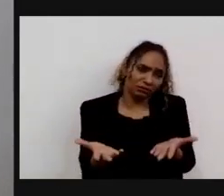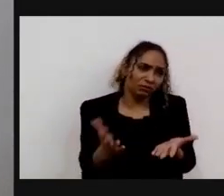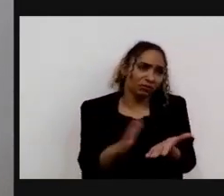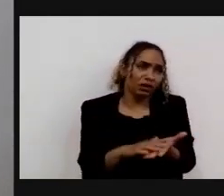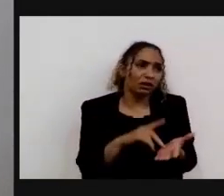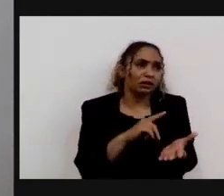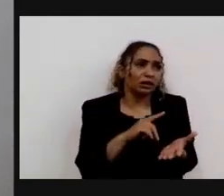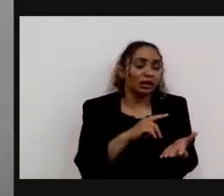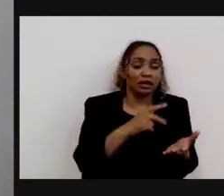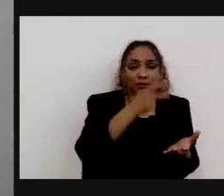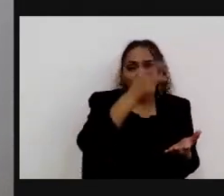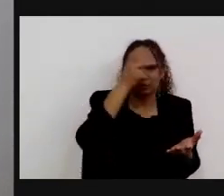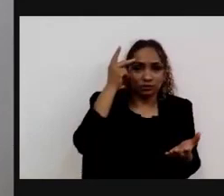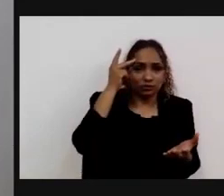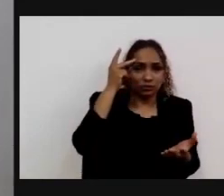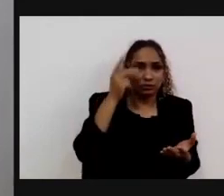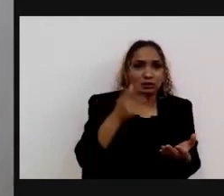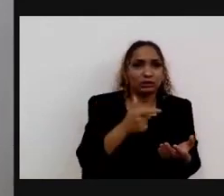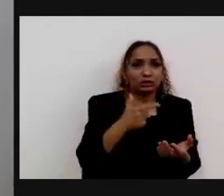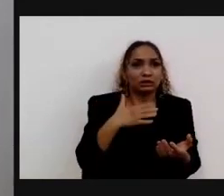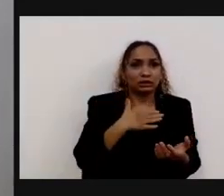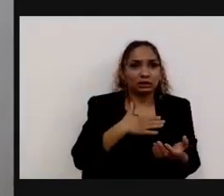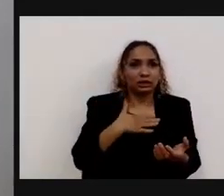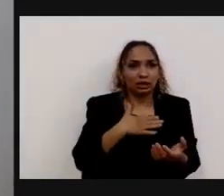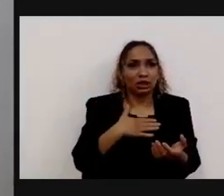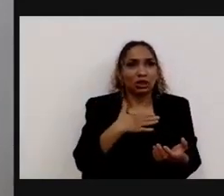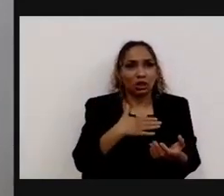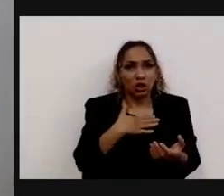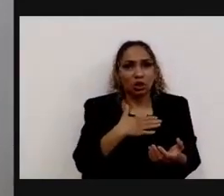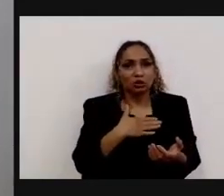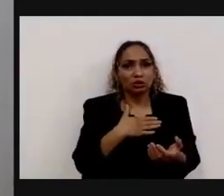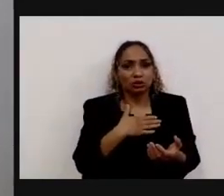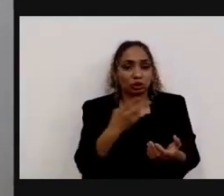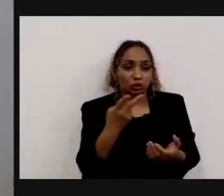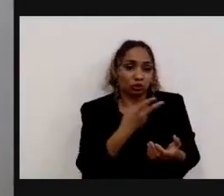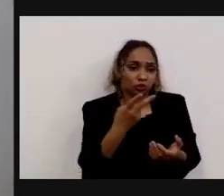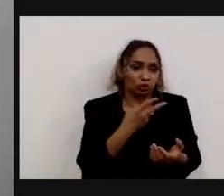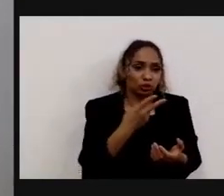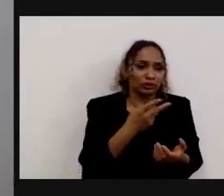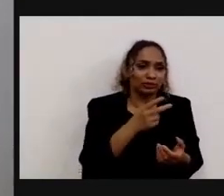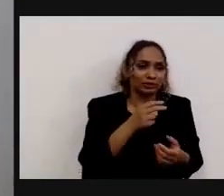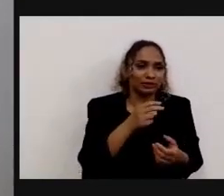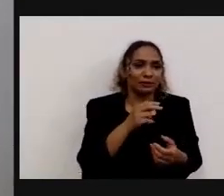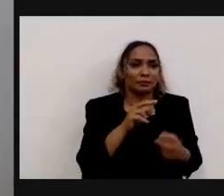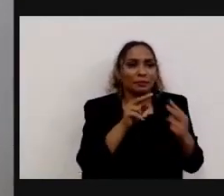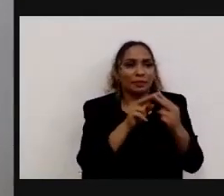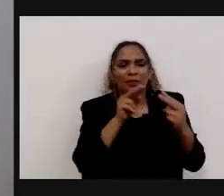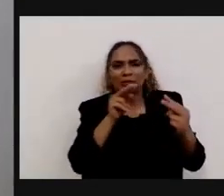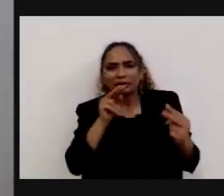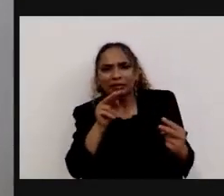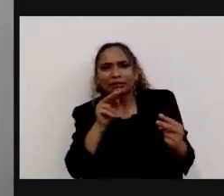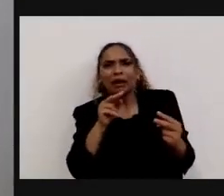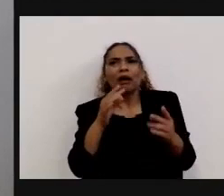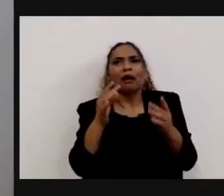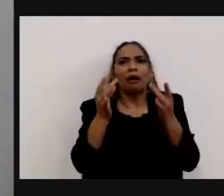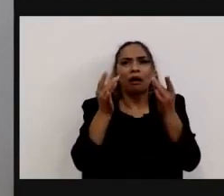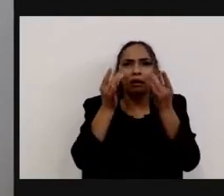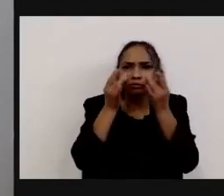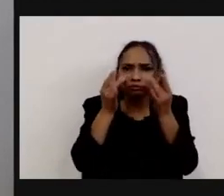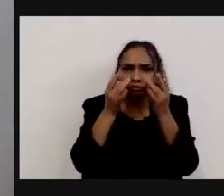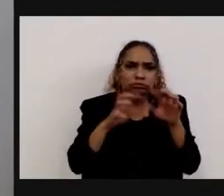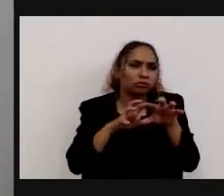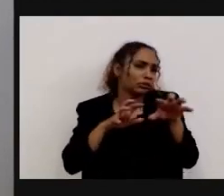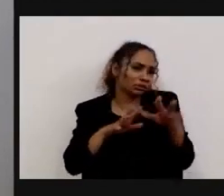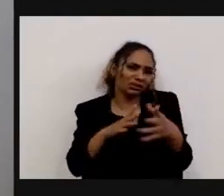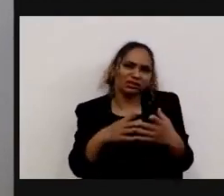tem gente que prefere ir eu mesmo prefiro trabalho híbrido Deus não ser social adoro encontrar as pessoas conversar e tal essa coisa